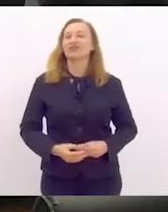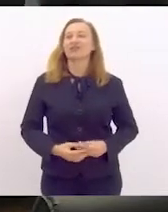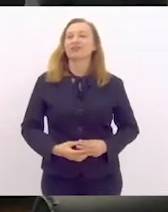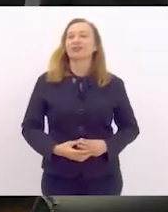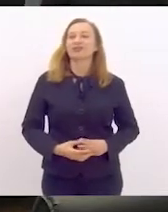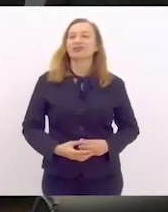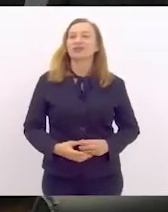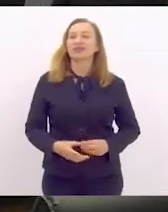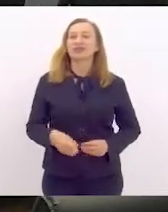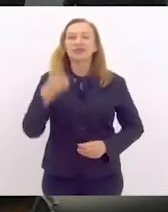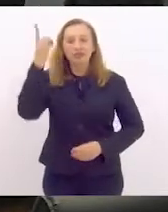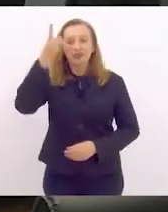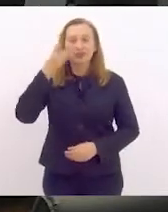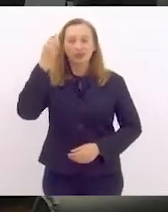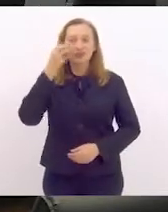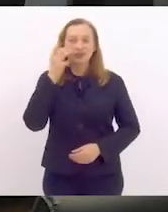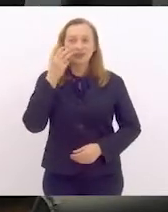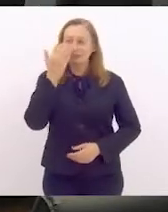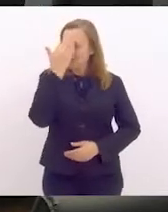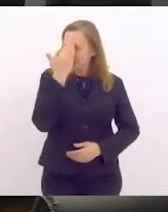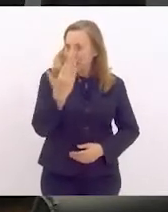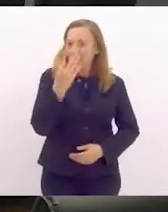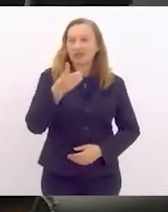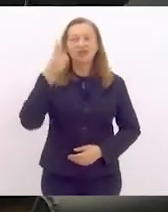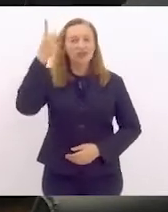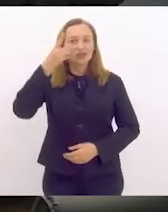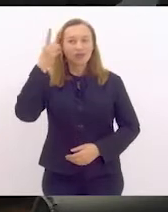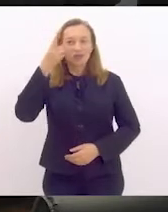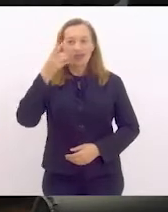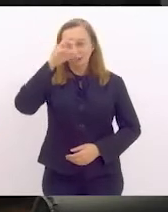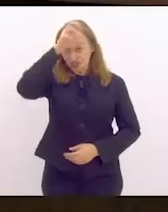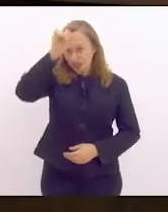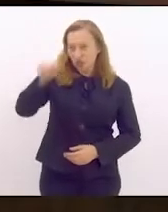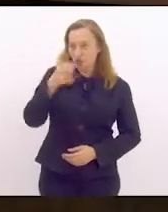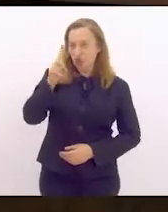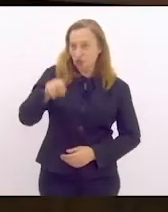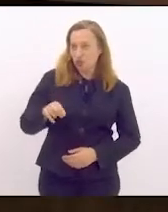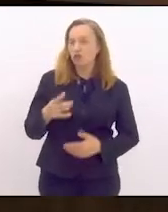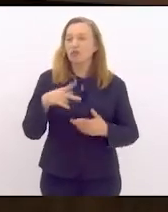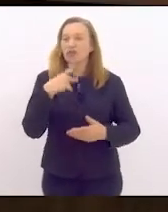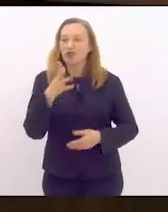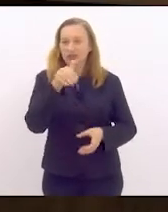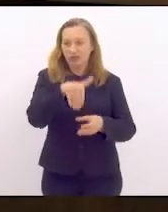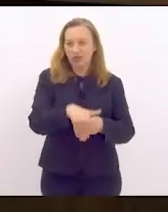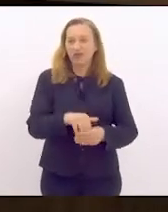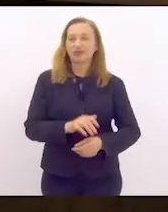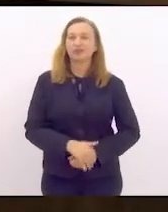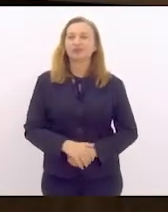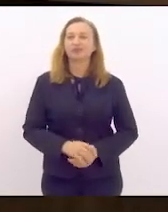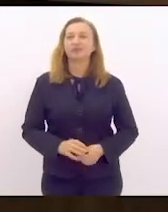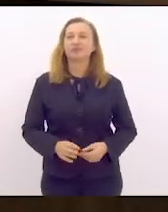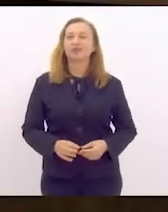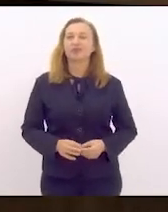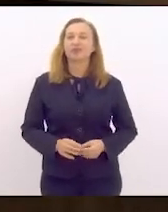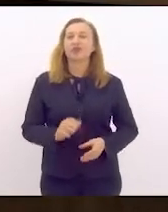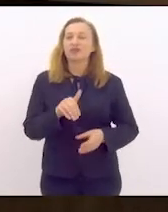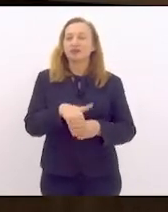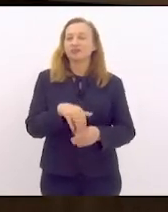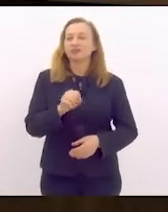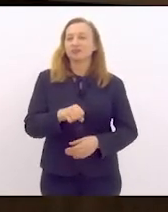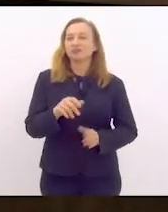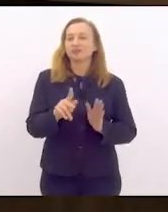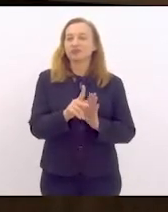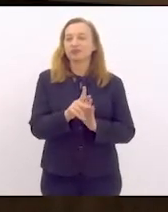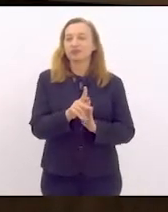Deputado Valdeir Carneiro. Obrigado, deputada Tia Ju, eu me inscrevi para fazer a declaração de voto, do voto favorável ao projeto